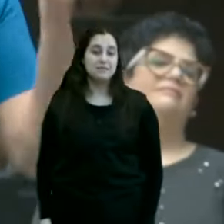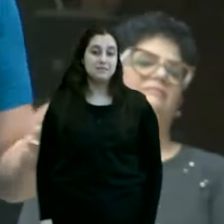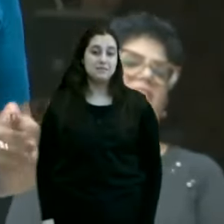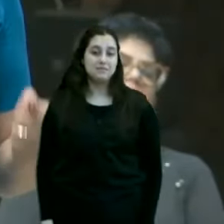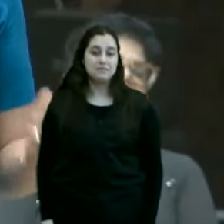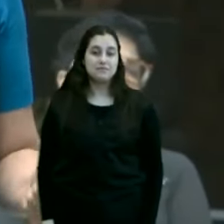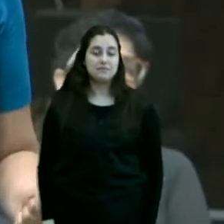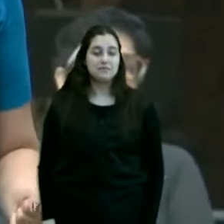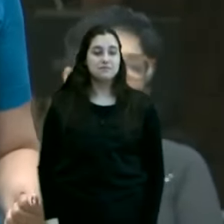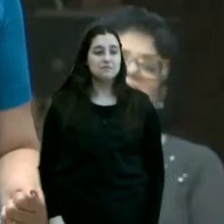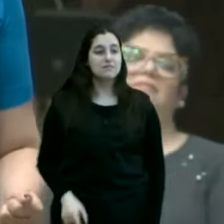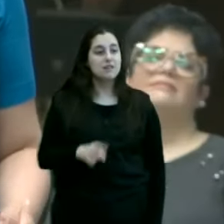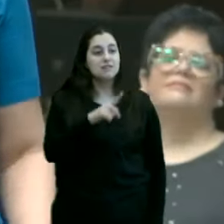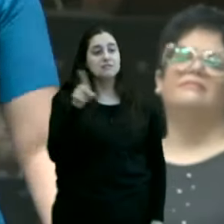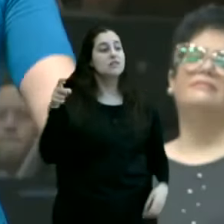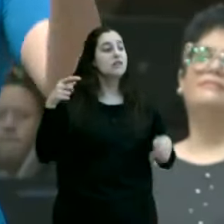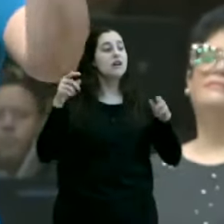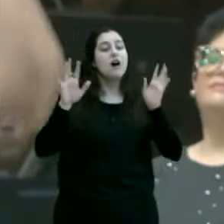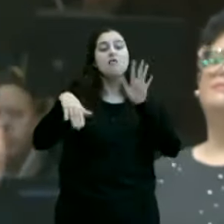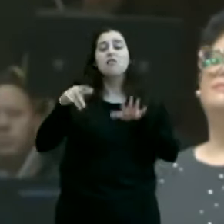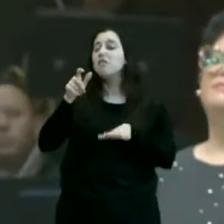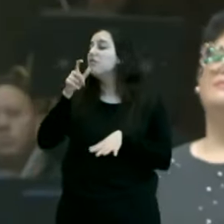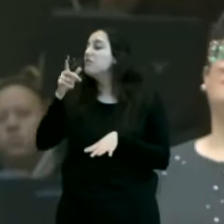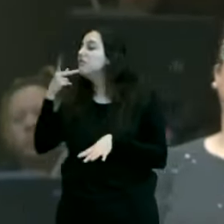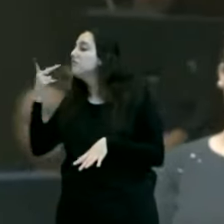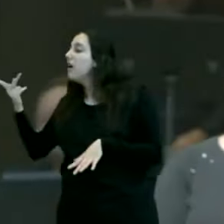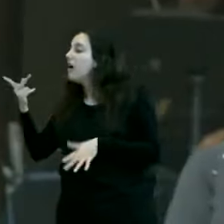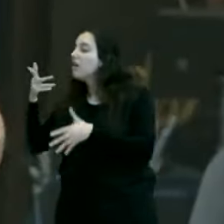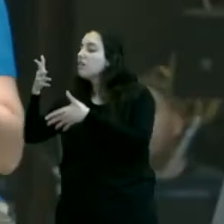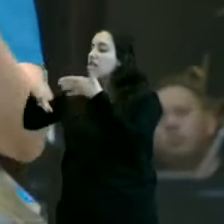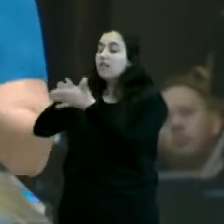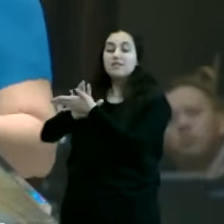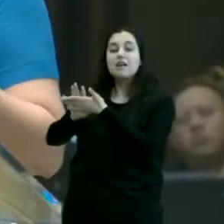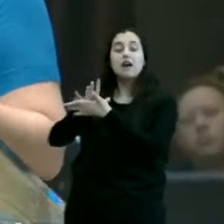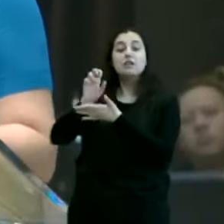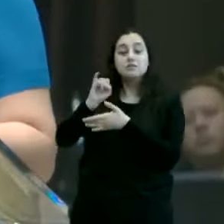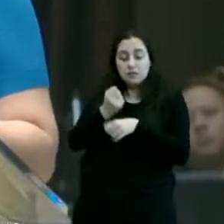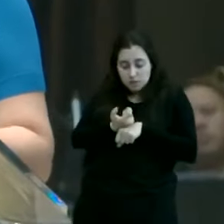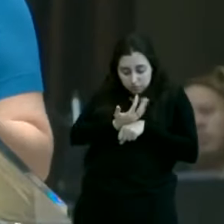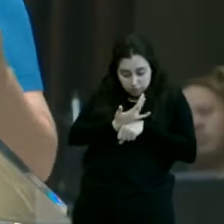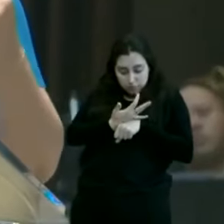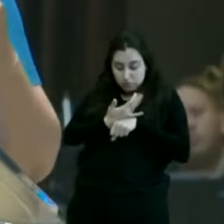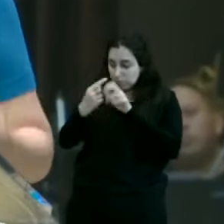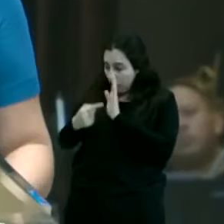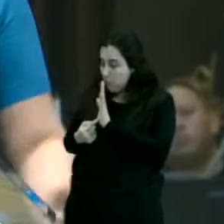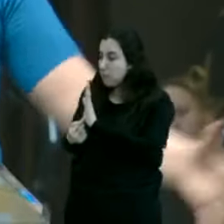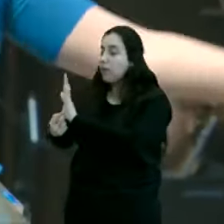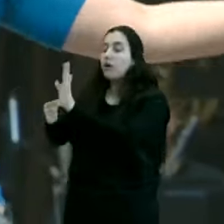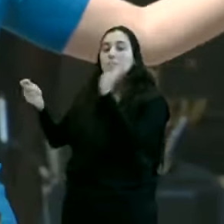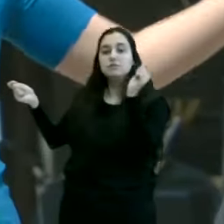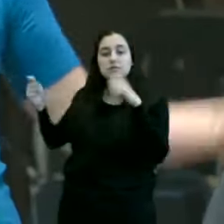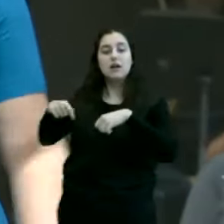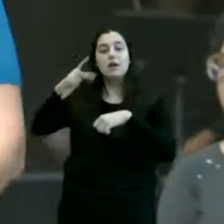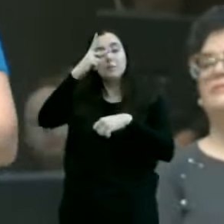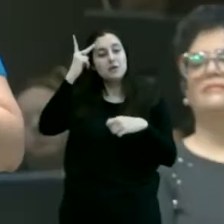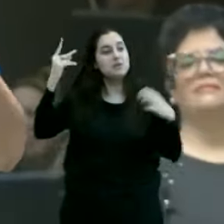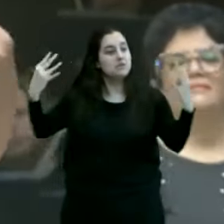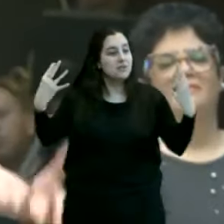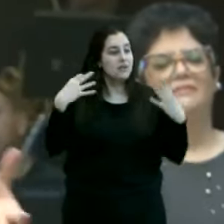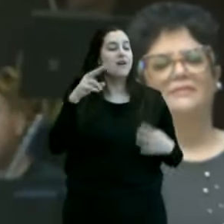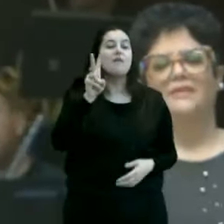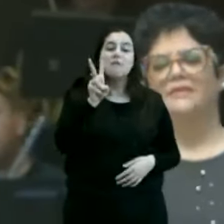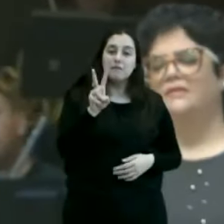não precisa falar, você só precisa deixar queimar o fogo de Deus no teu coração, e as